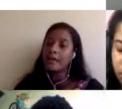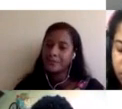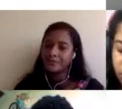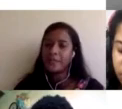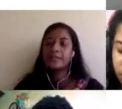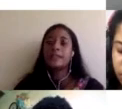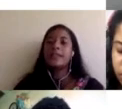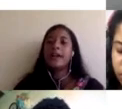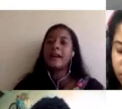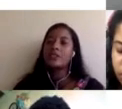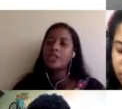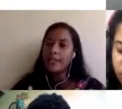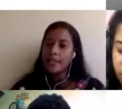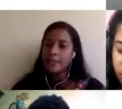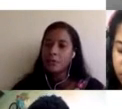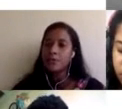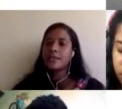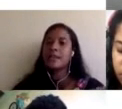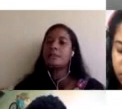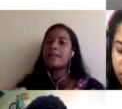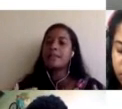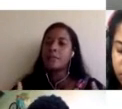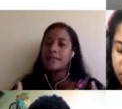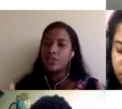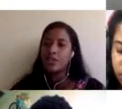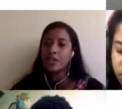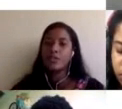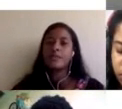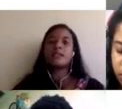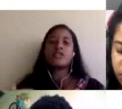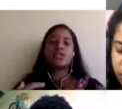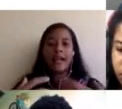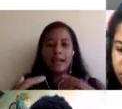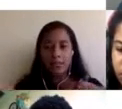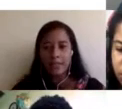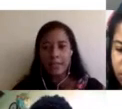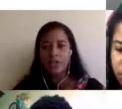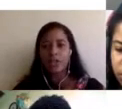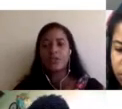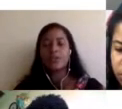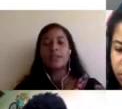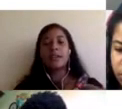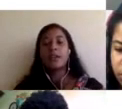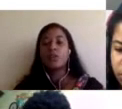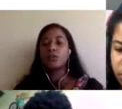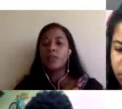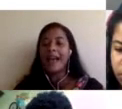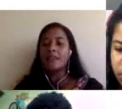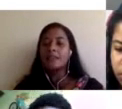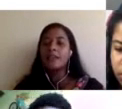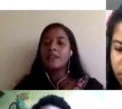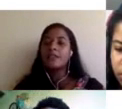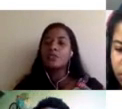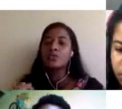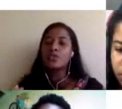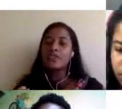Torto Arado, né? E a partir dessa produção, pensar uma série de questões identitárias, uma série de questões